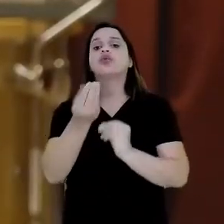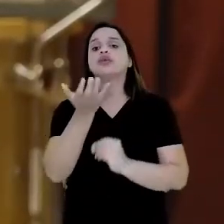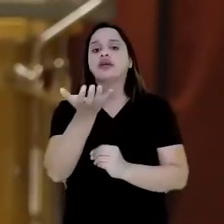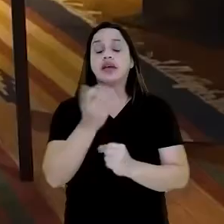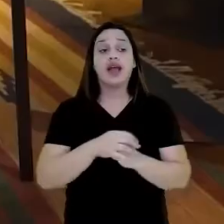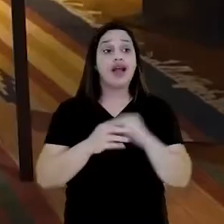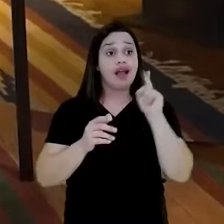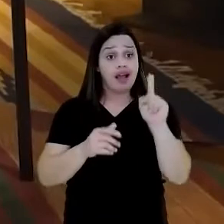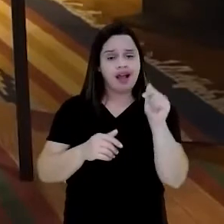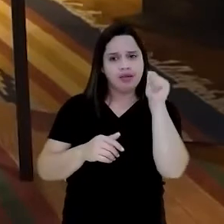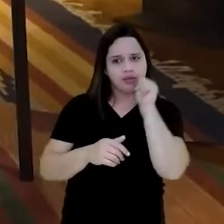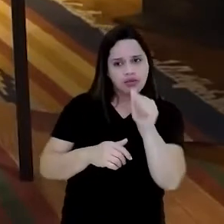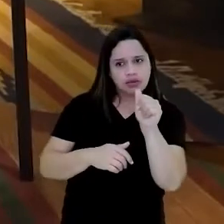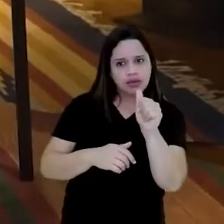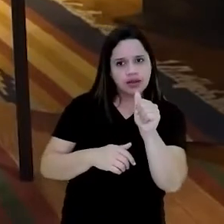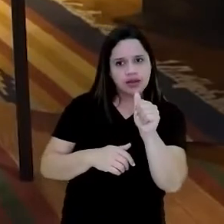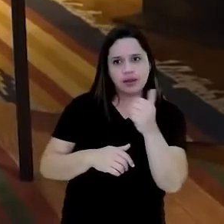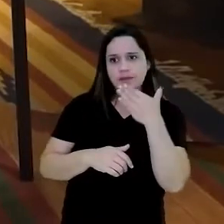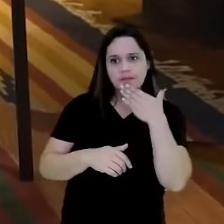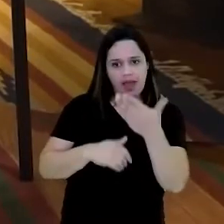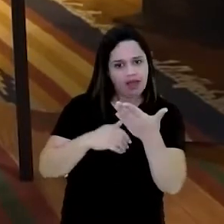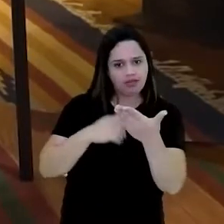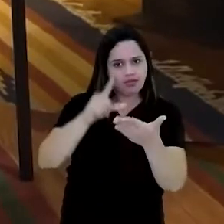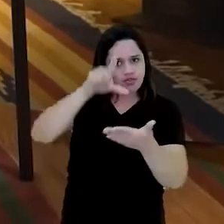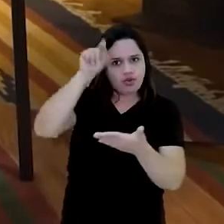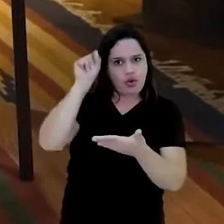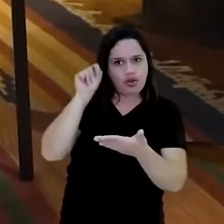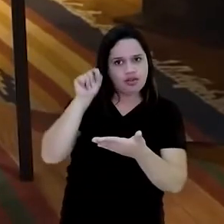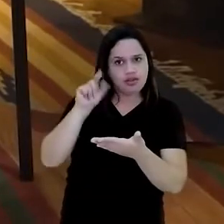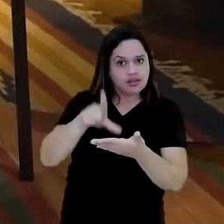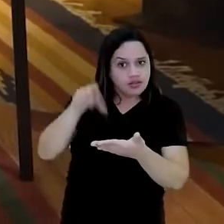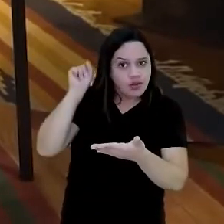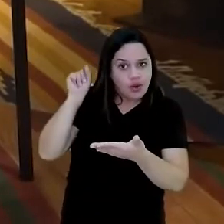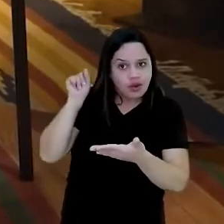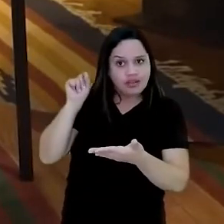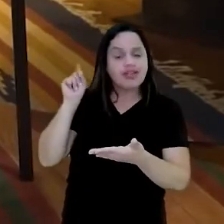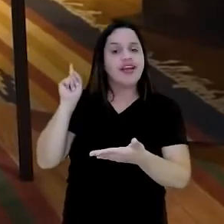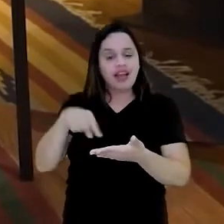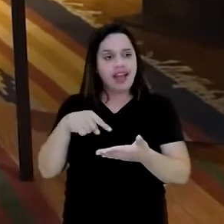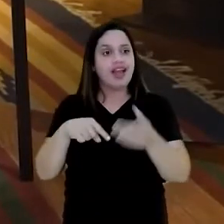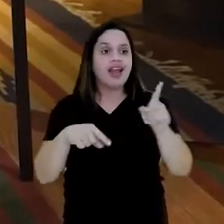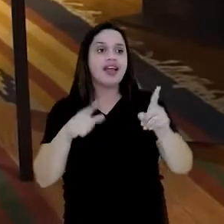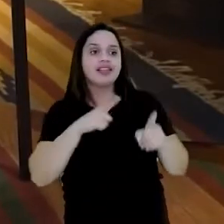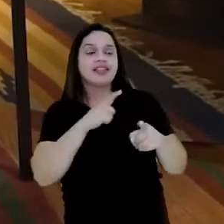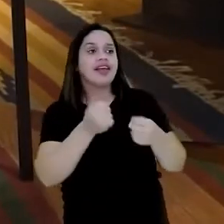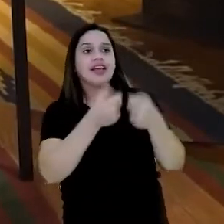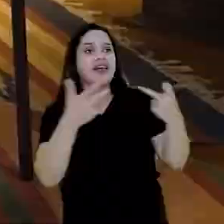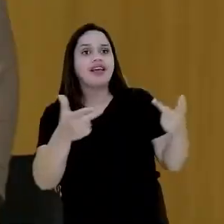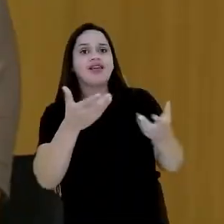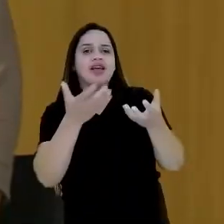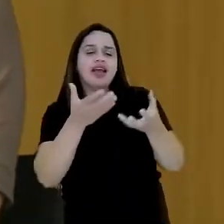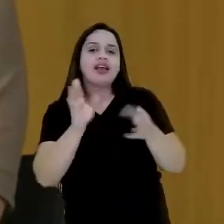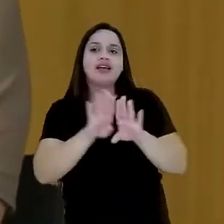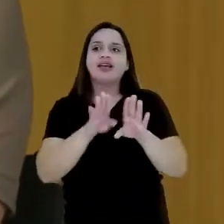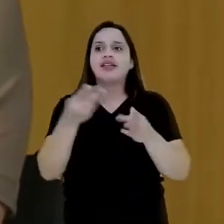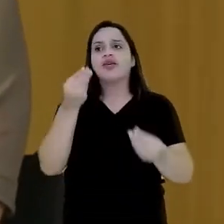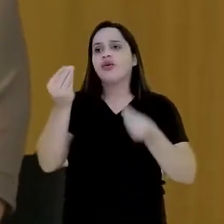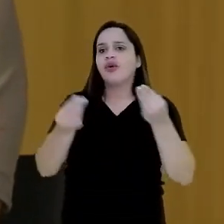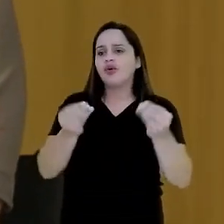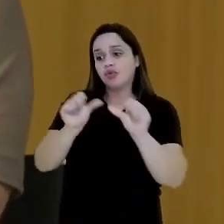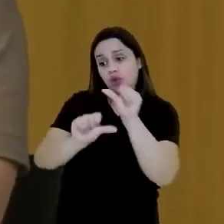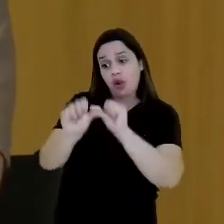aí eu tenho um iPad ir lá que eu uso de boleto tipo escolher o velho eu vou